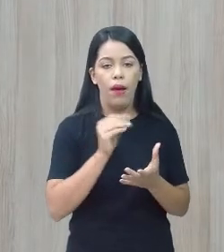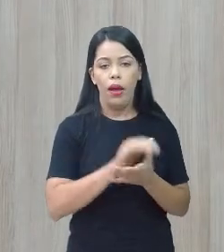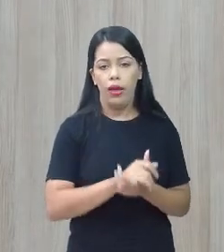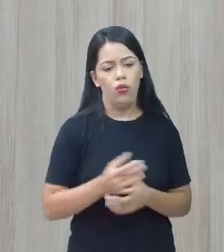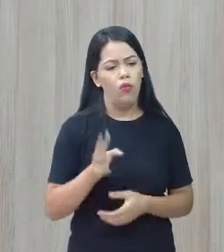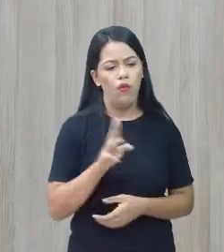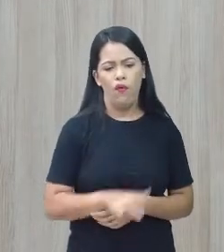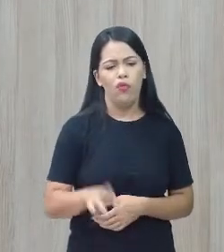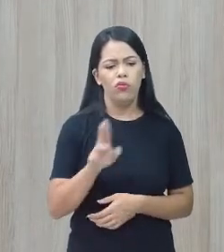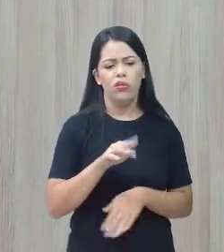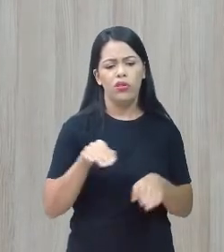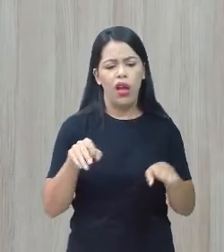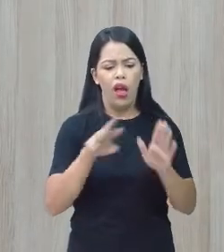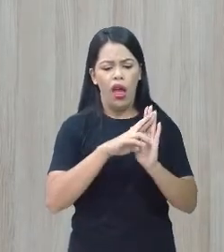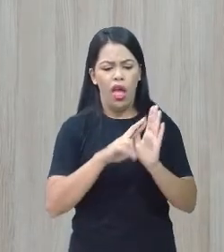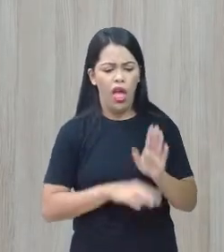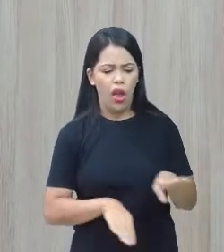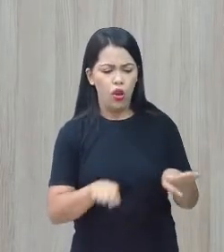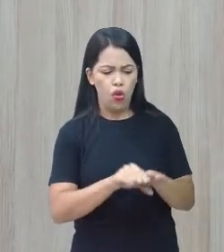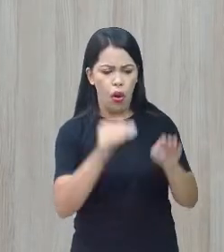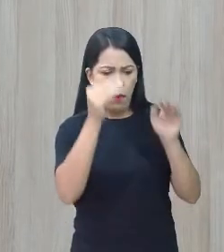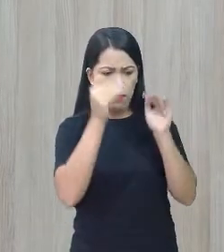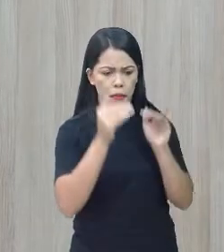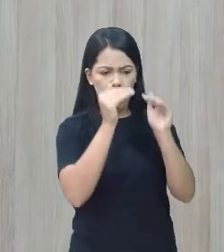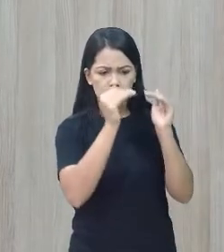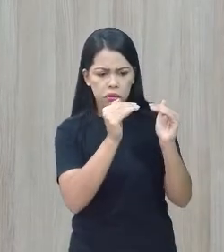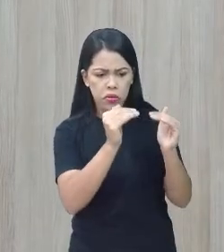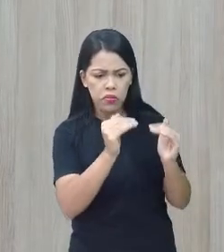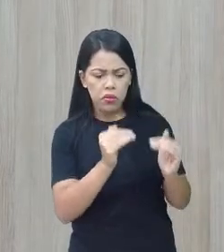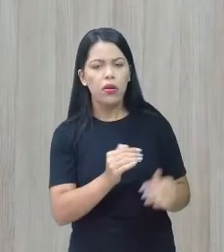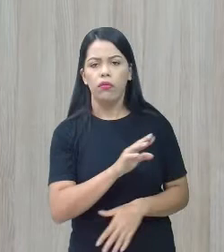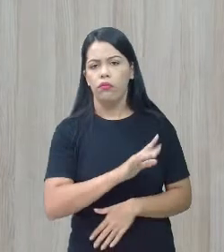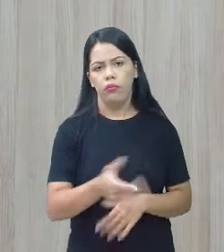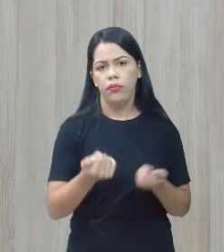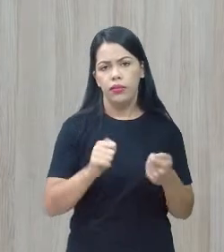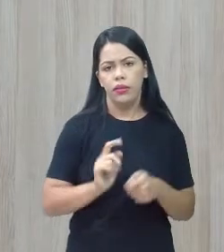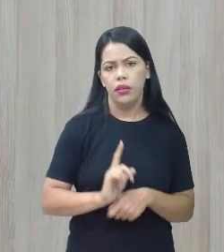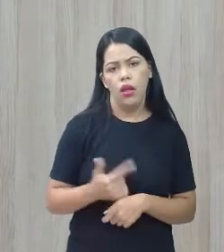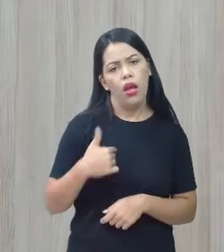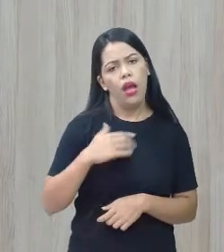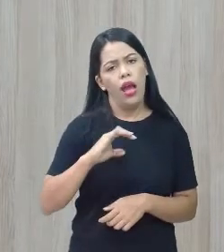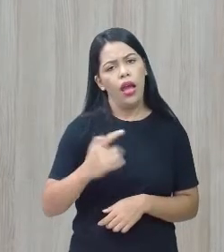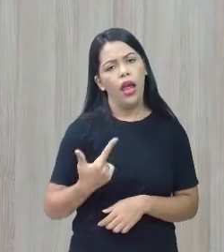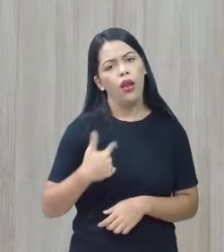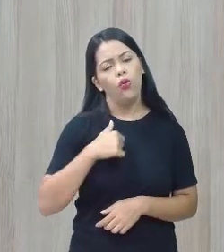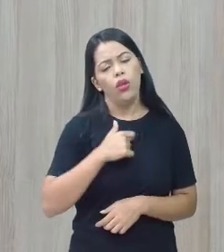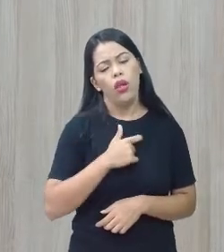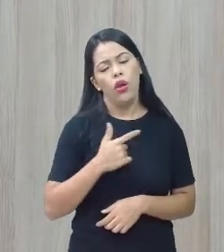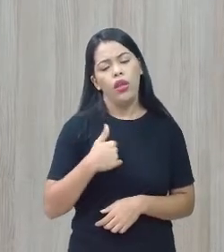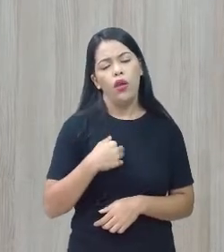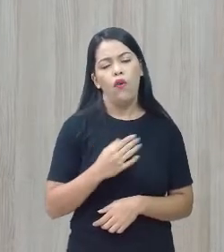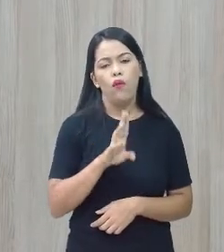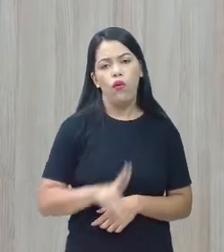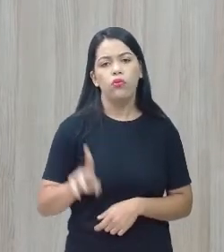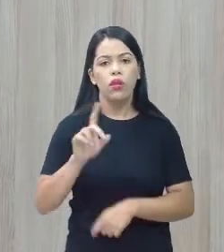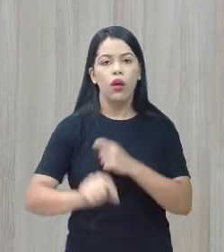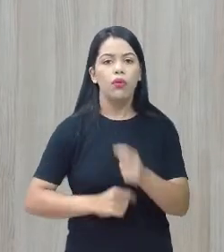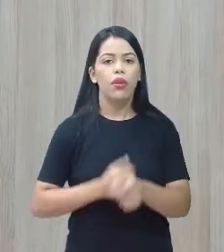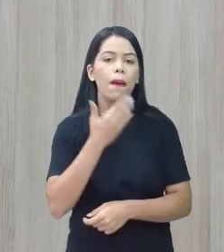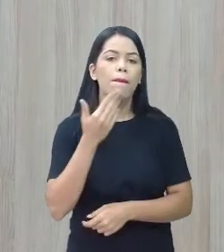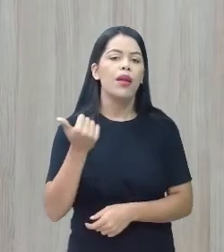Eu posso usar, claro, e obviamente que eu vou usar o quê? A linguagem que me for mais